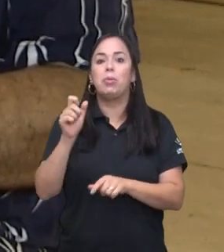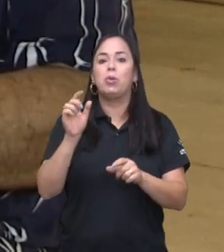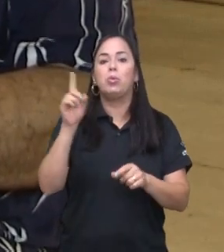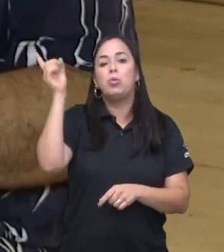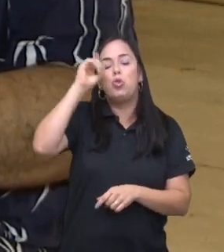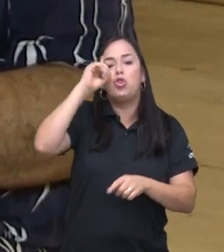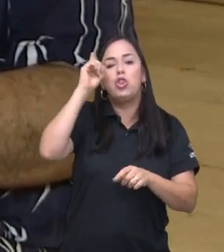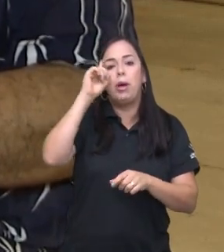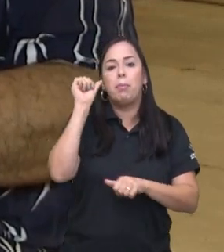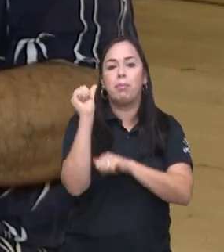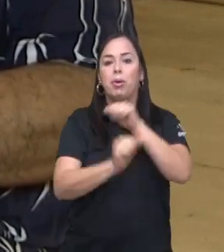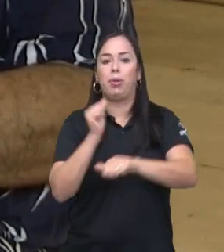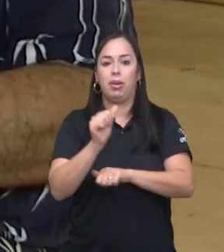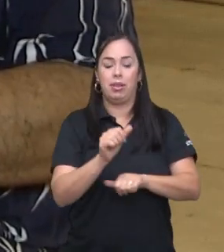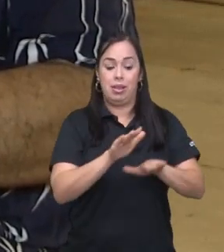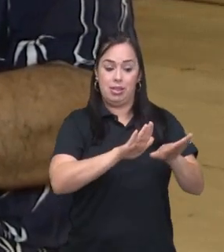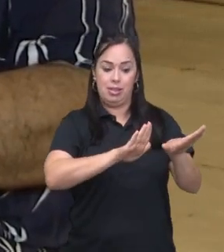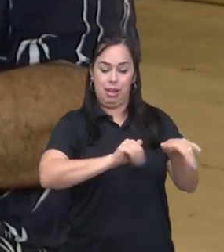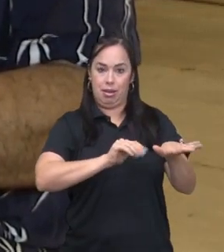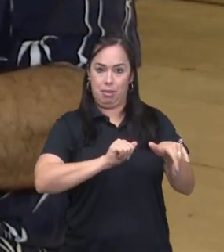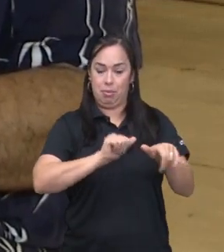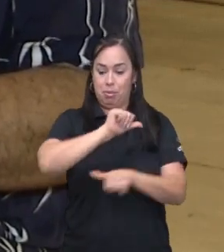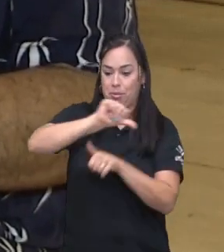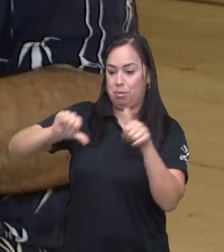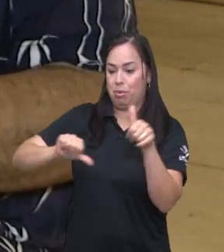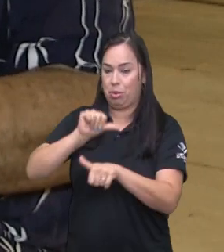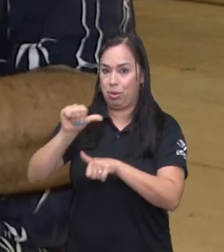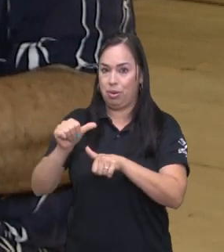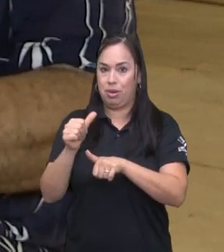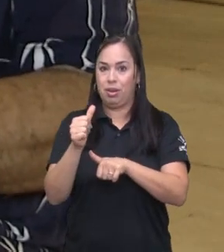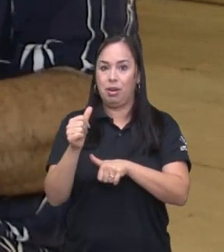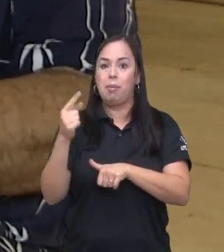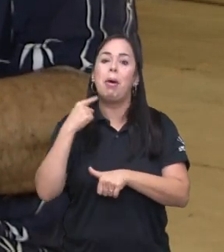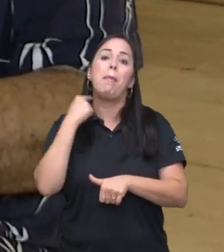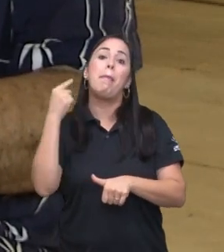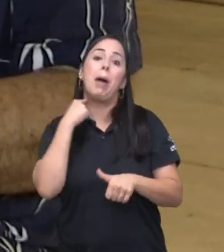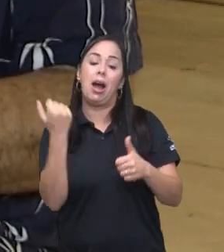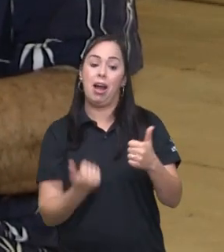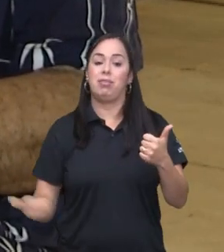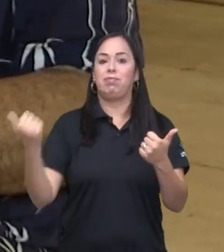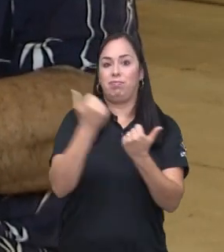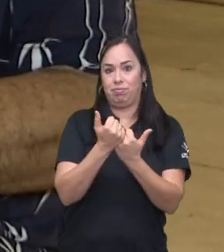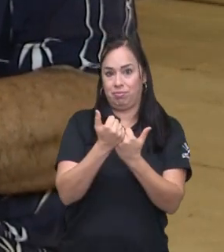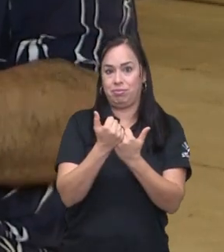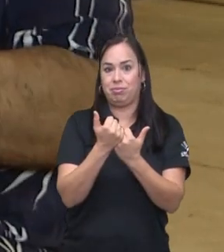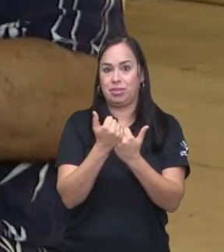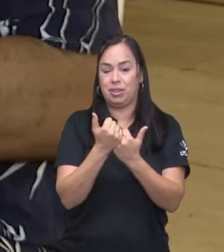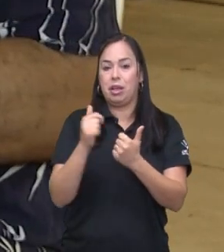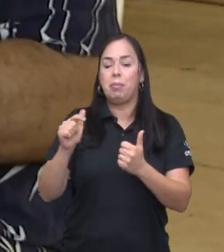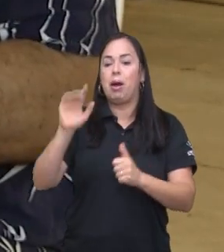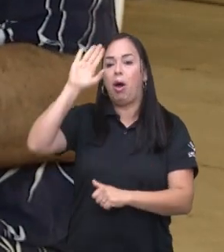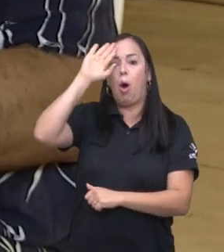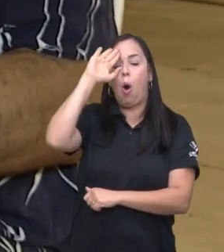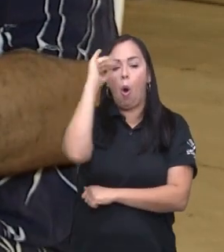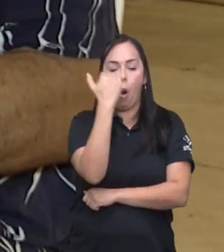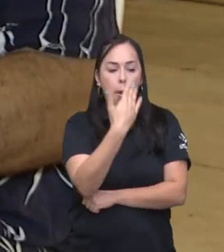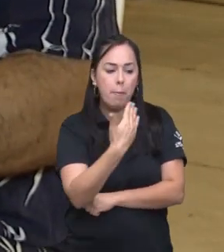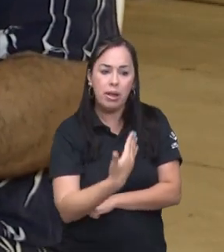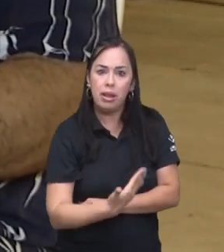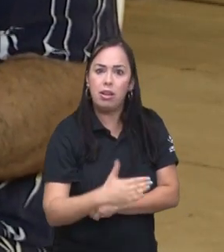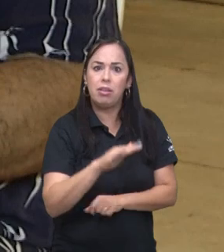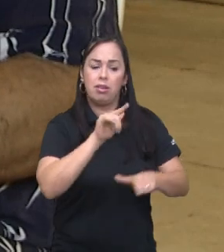de setembro para maio, escolhendo o Dia do Trabalhador, para poder homenagear tanto